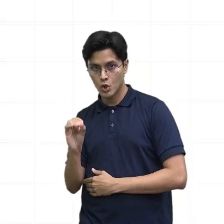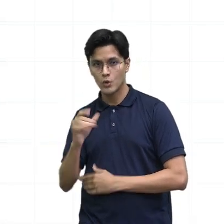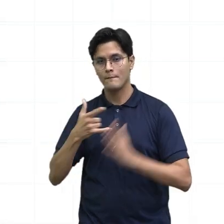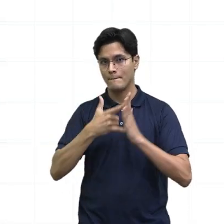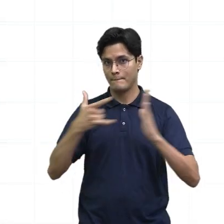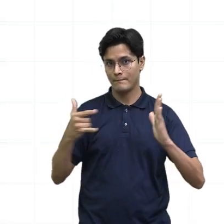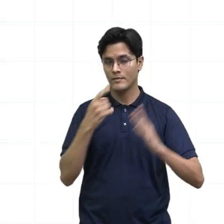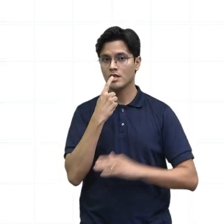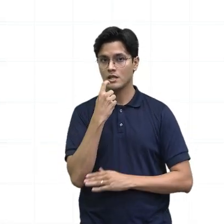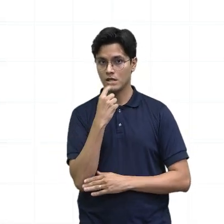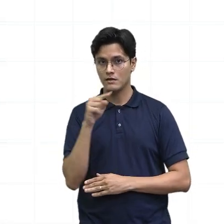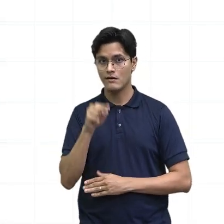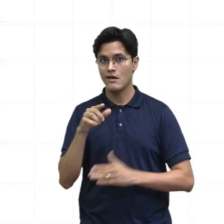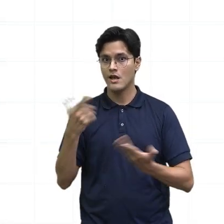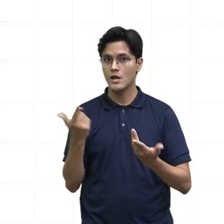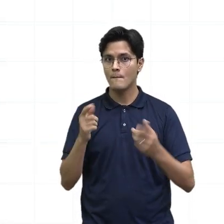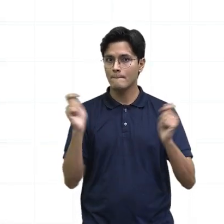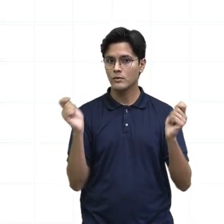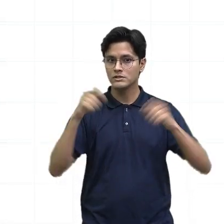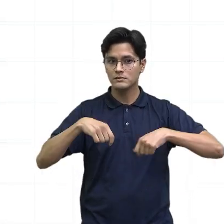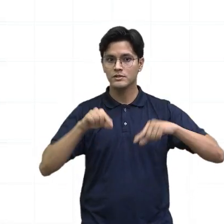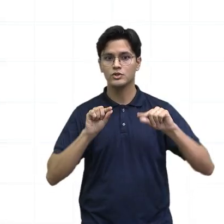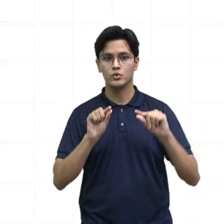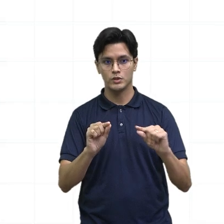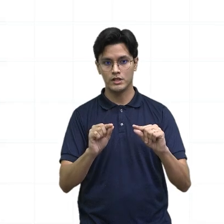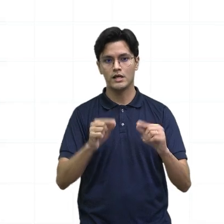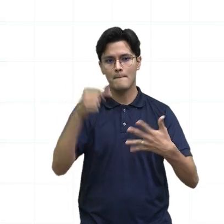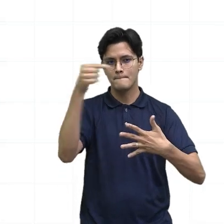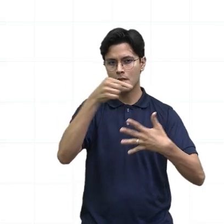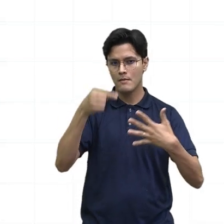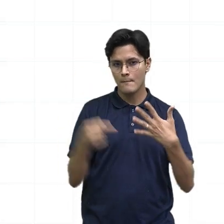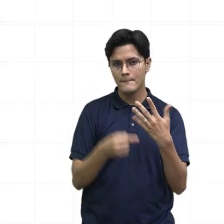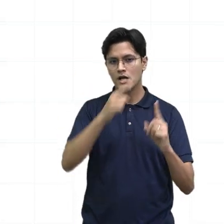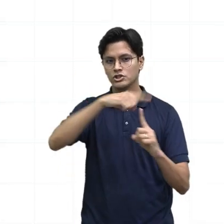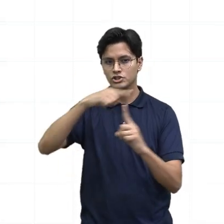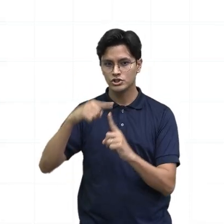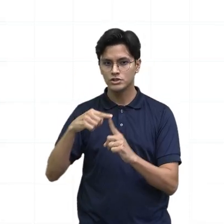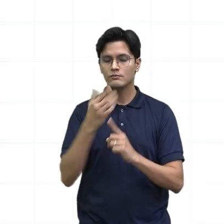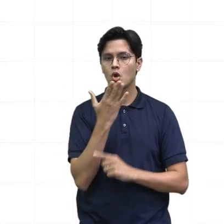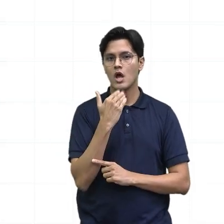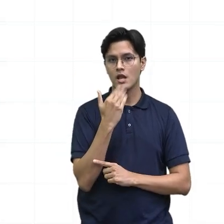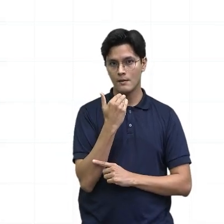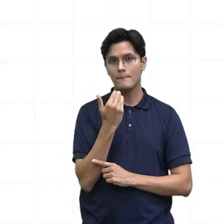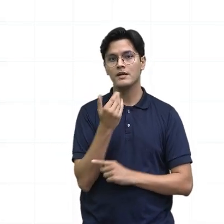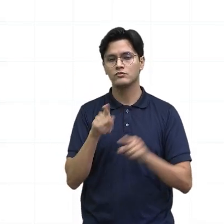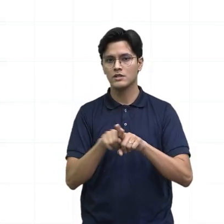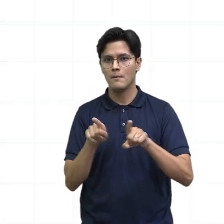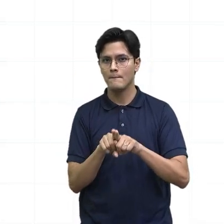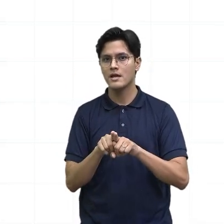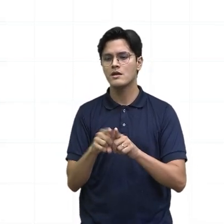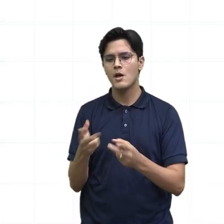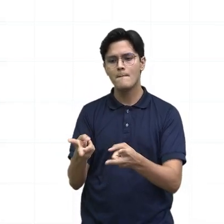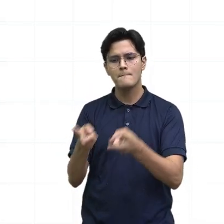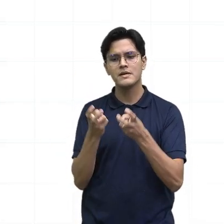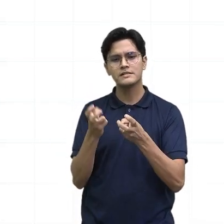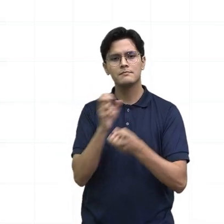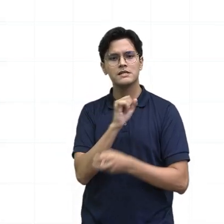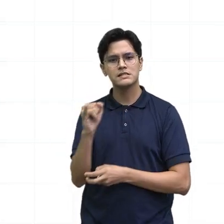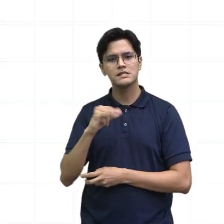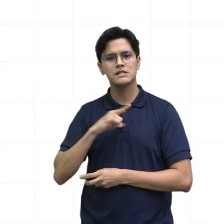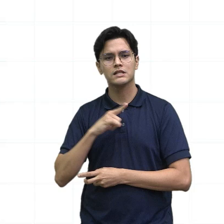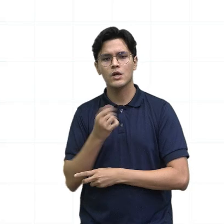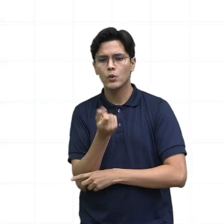e detecção do teor de umidade, proteínas e gorduras, tá? Então observe aí que